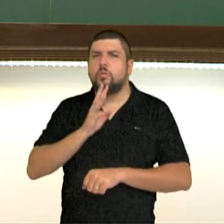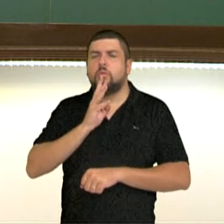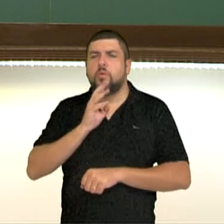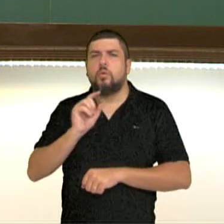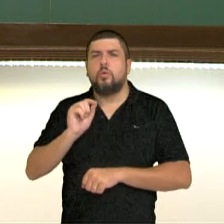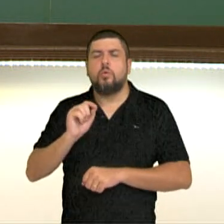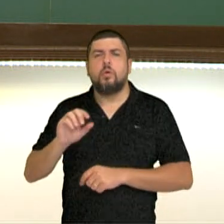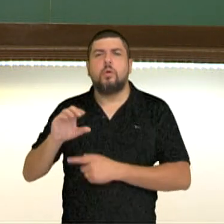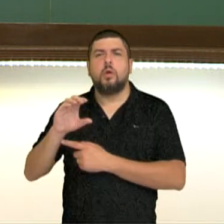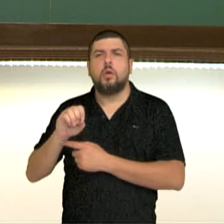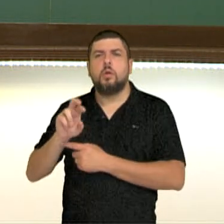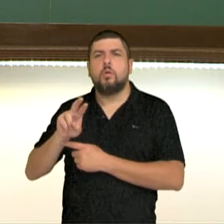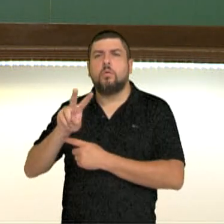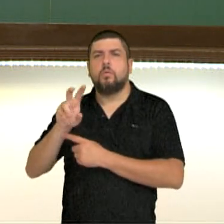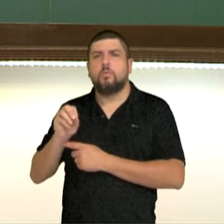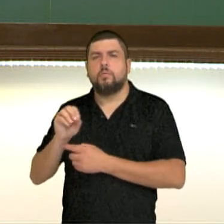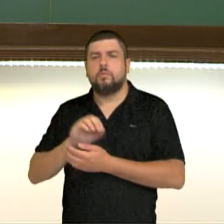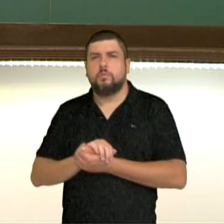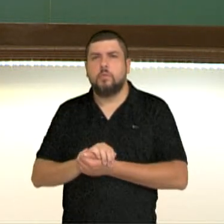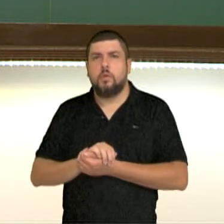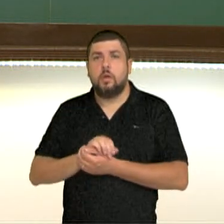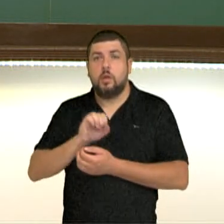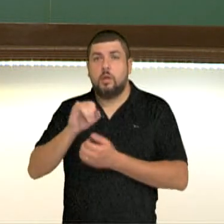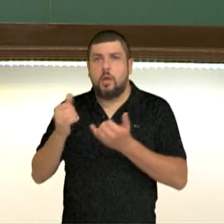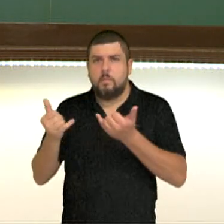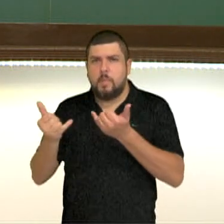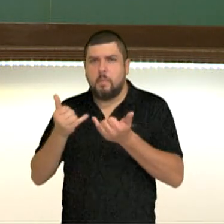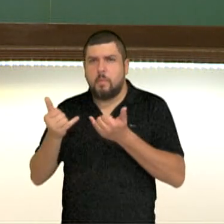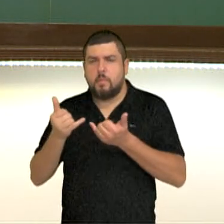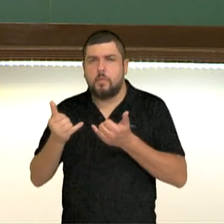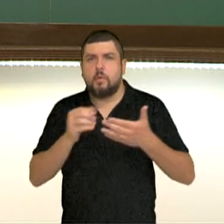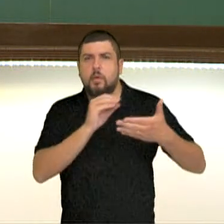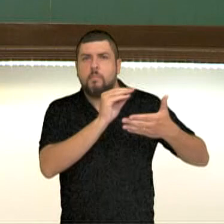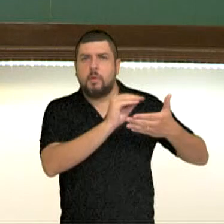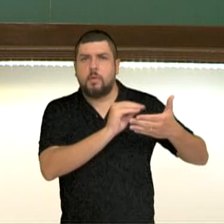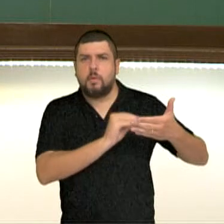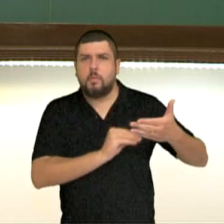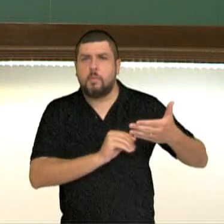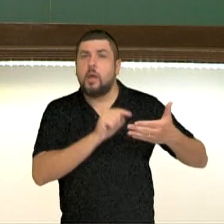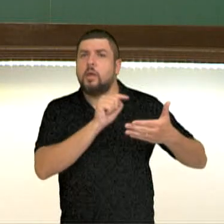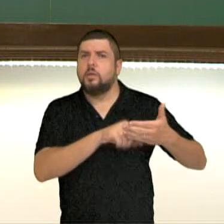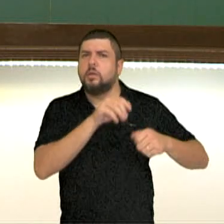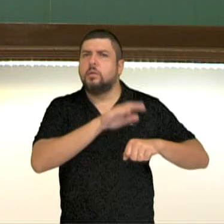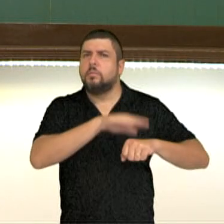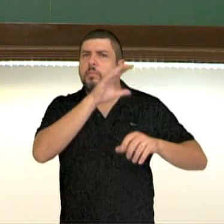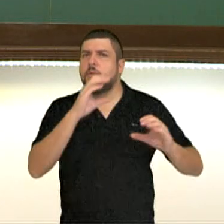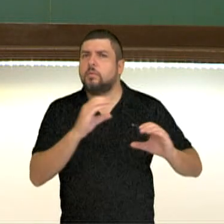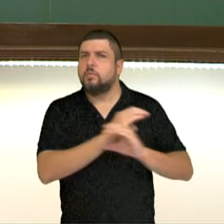inserir estas informações aqui, a resenha fica mais completa. Você observou isso?